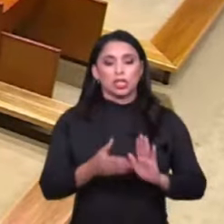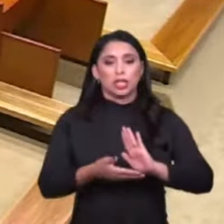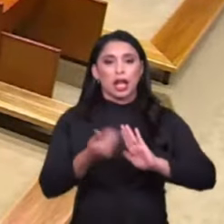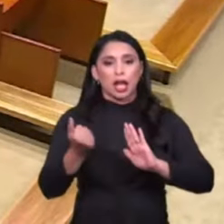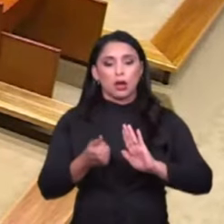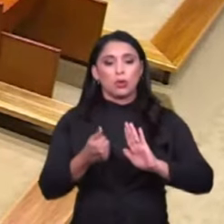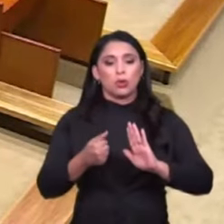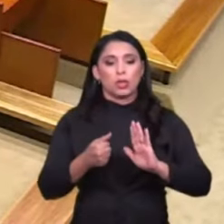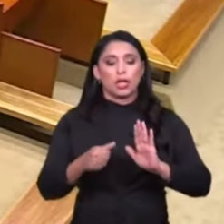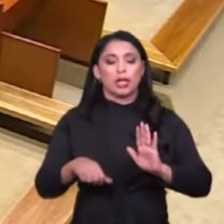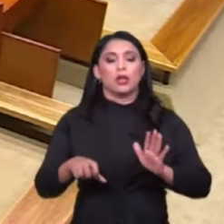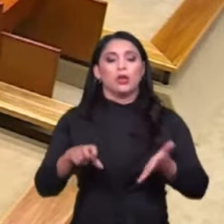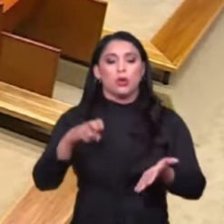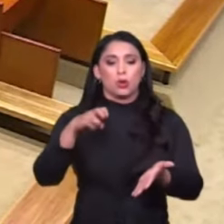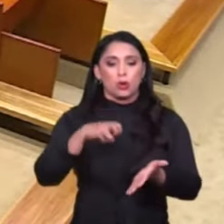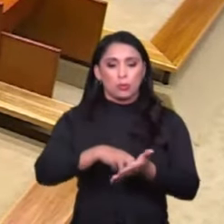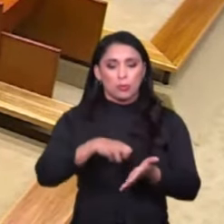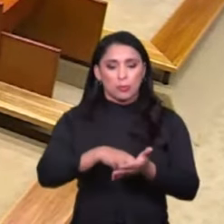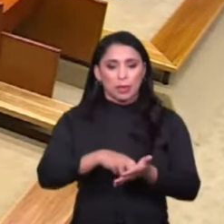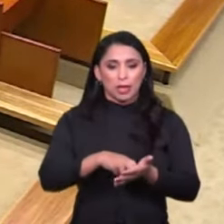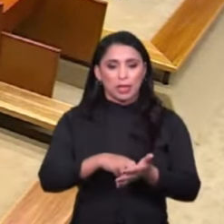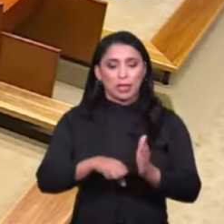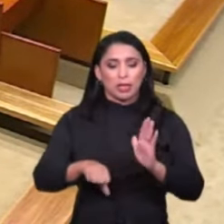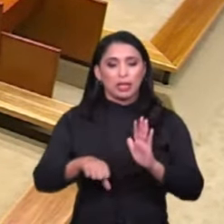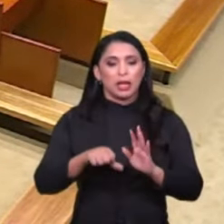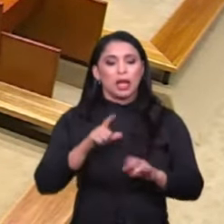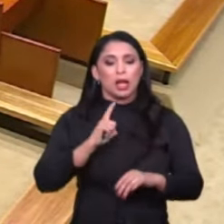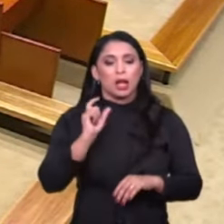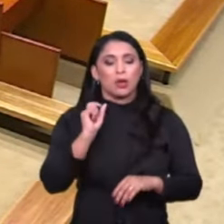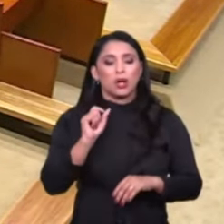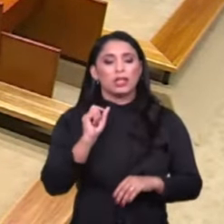nós reconhecíamos, eventualmente,